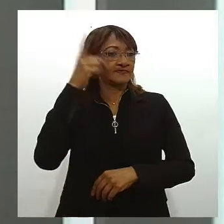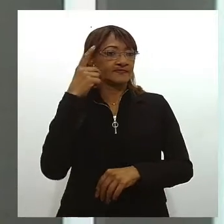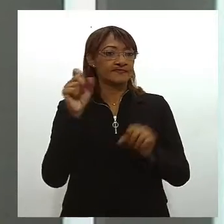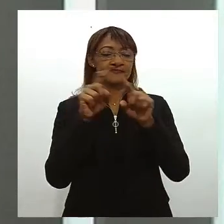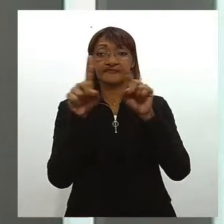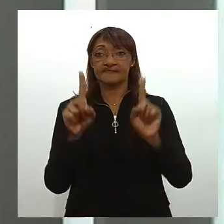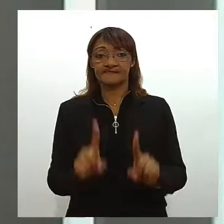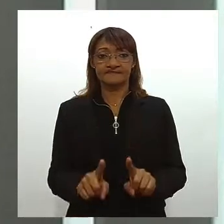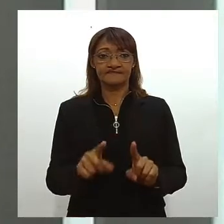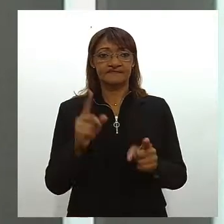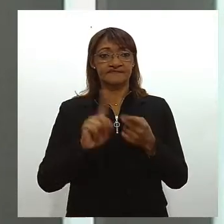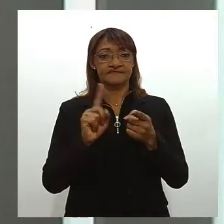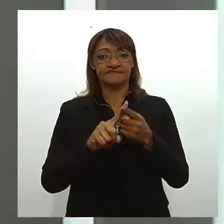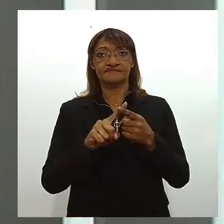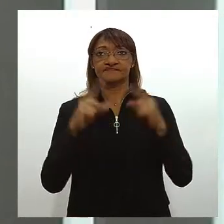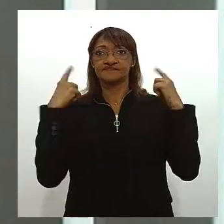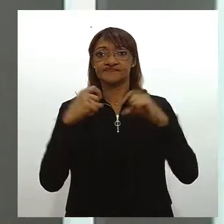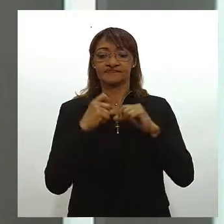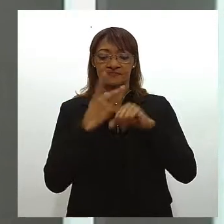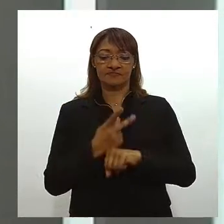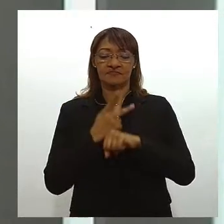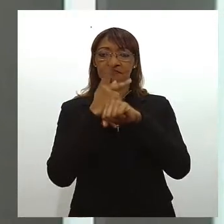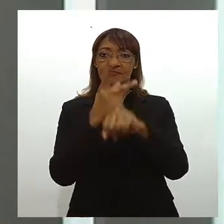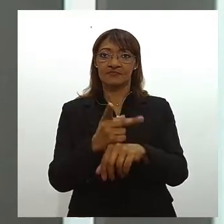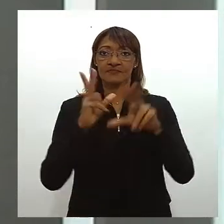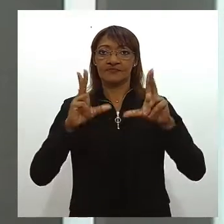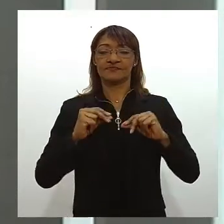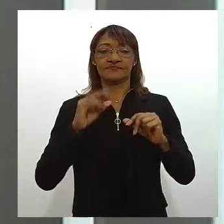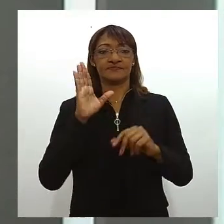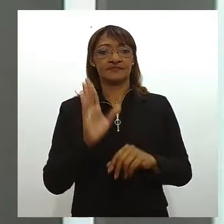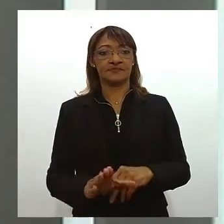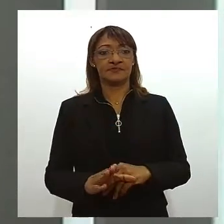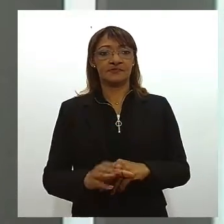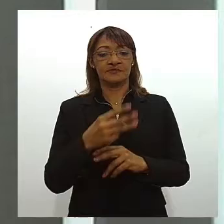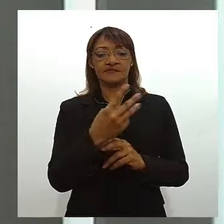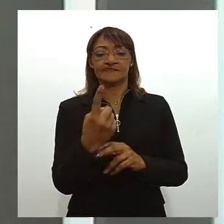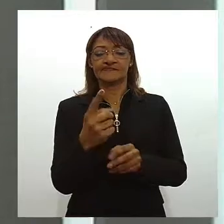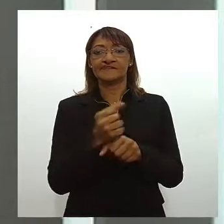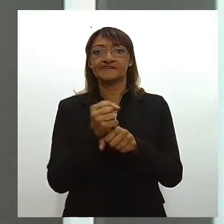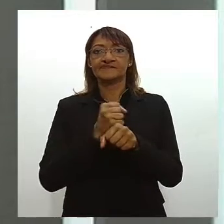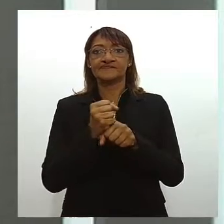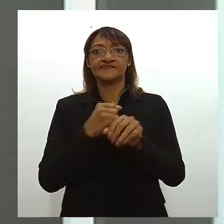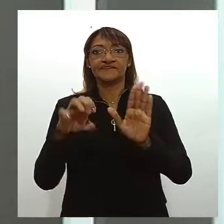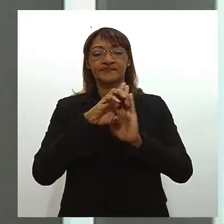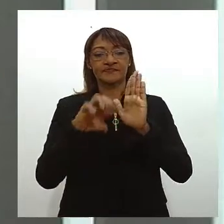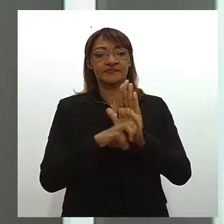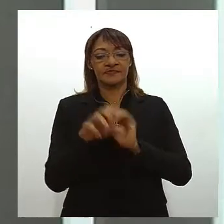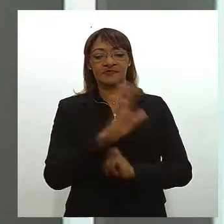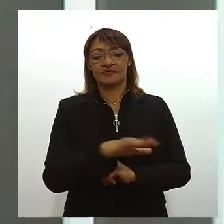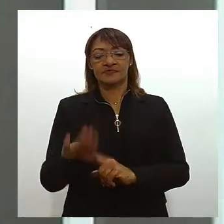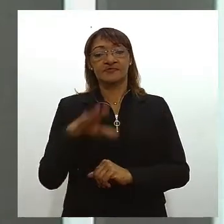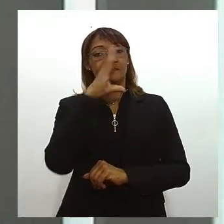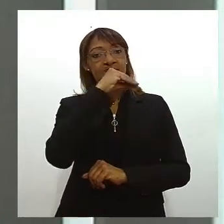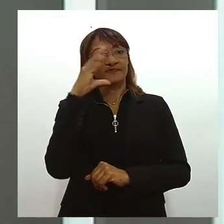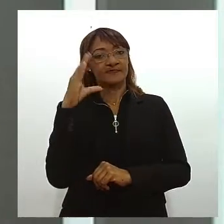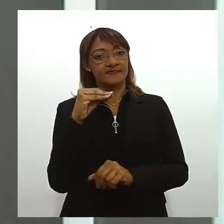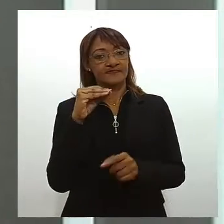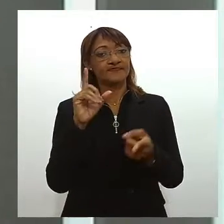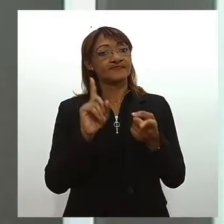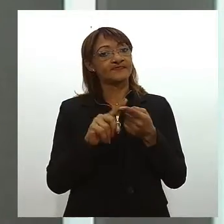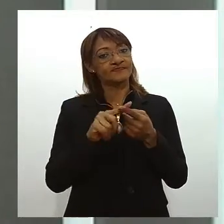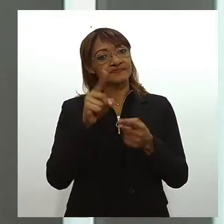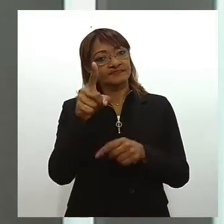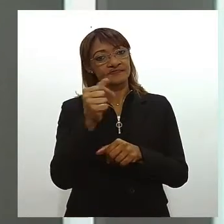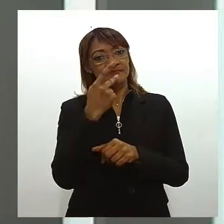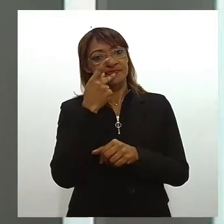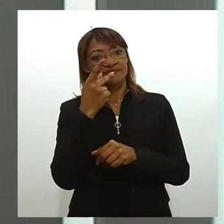da Lese recebem medalha do mérito previdenciário. Os 31 anos do Estatuto da Criança e do Adolescente, vamos falar